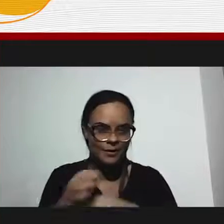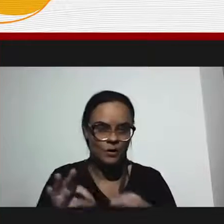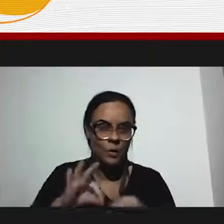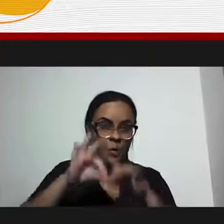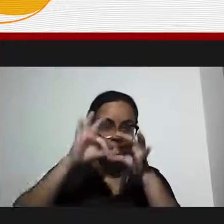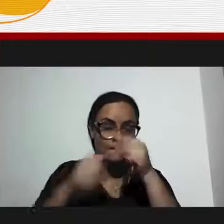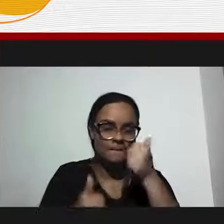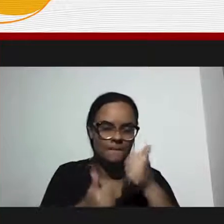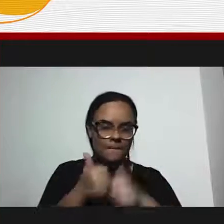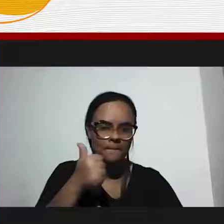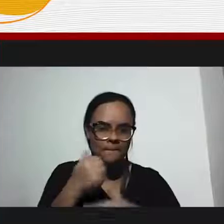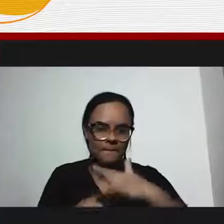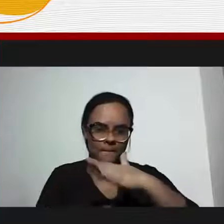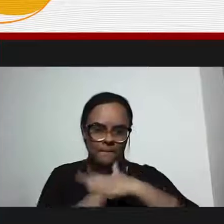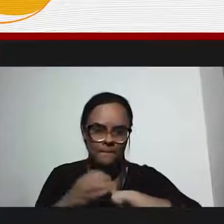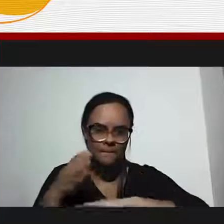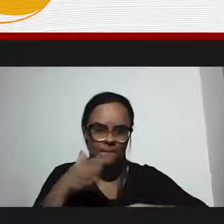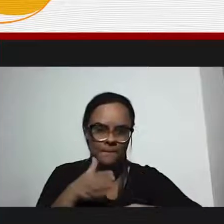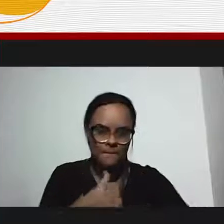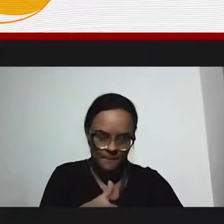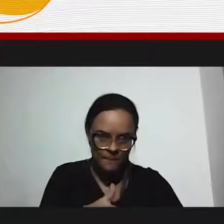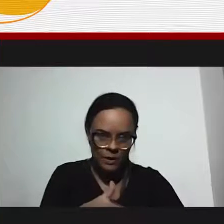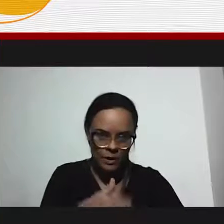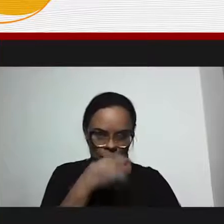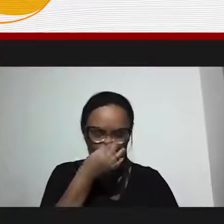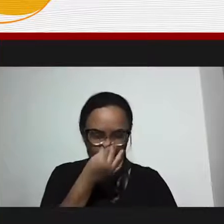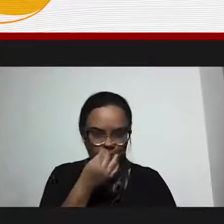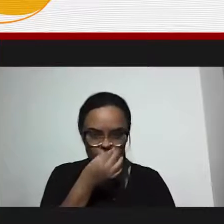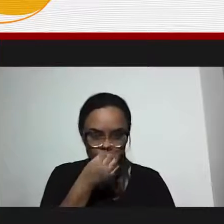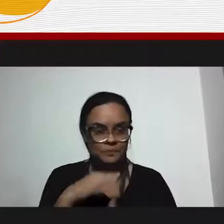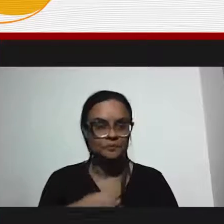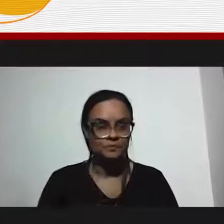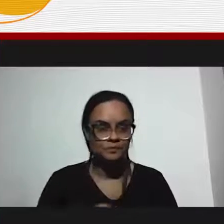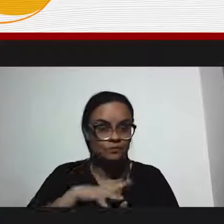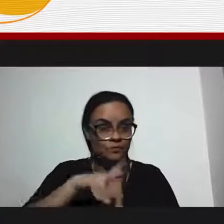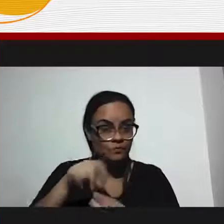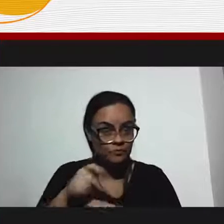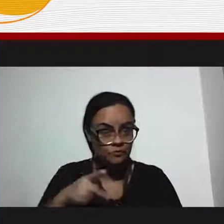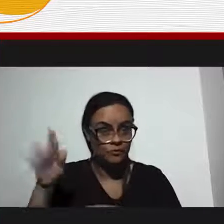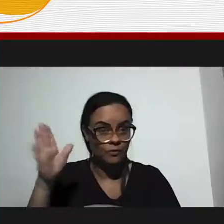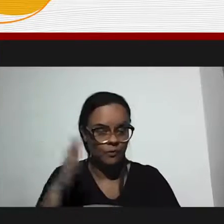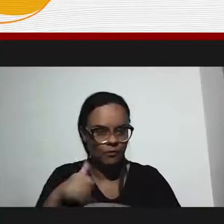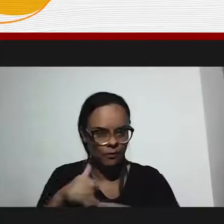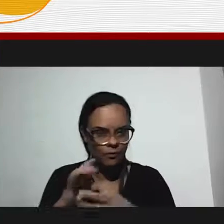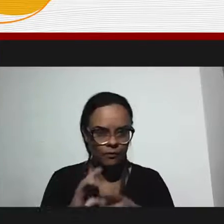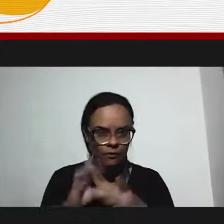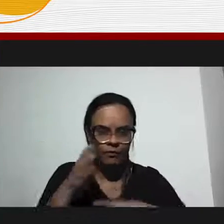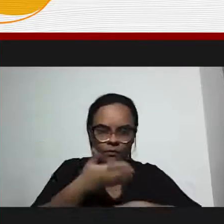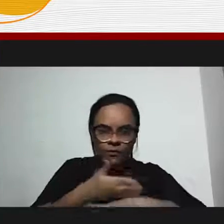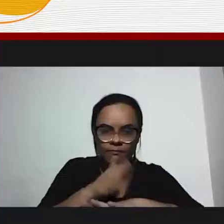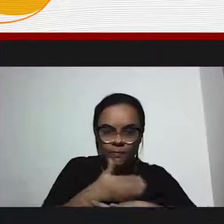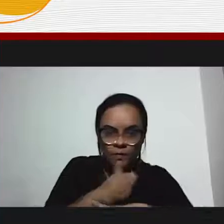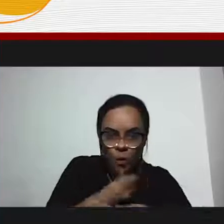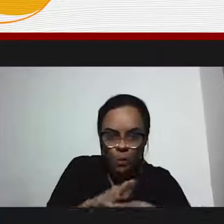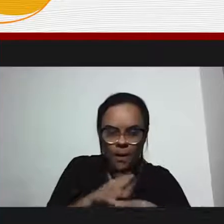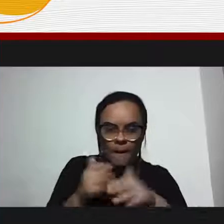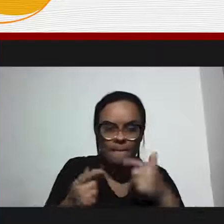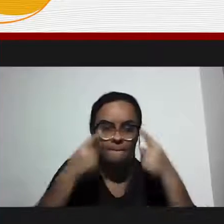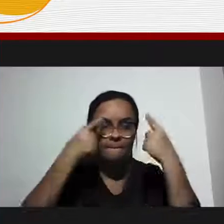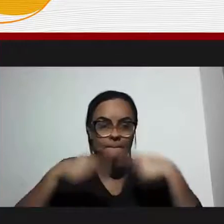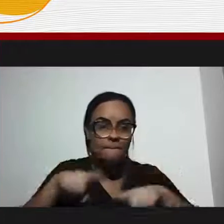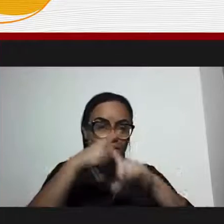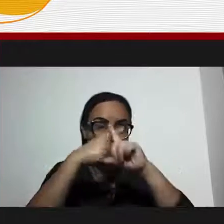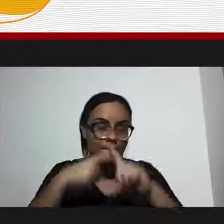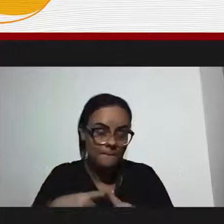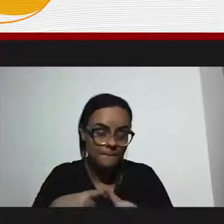dentro de uma empresa, uma grande empresa multinacional, onde eles me liberam para treinamento, para competições, mas eu